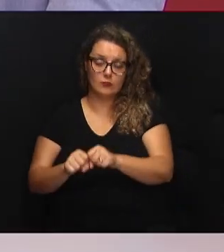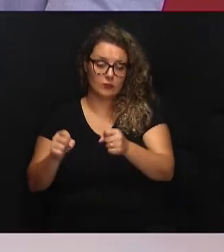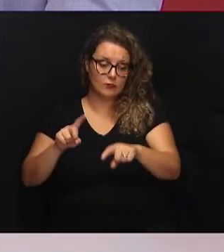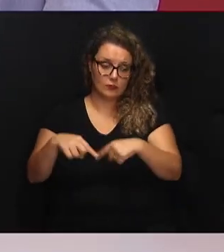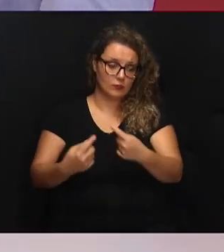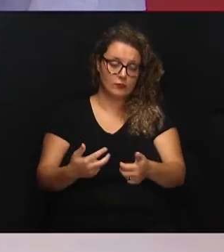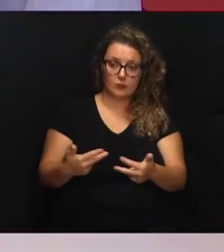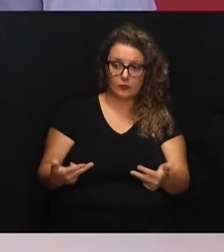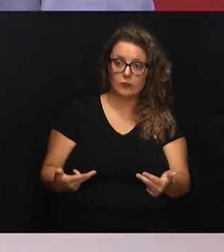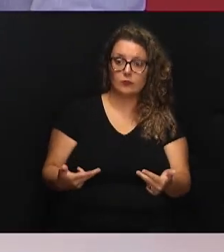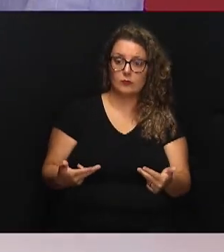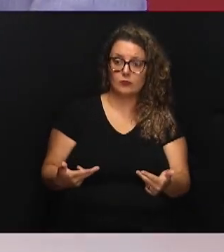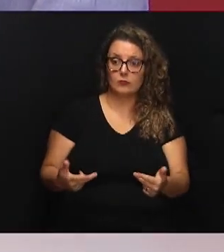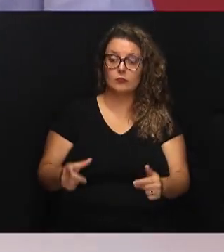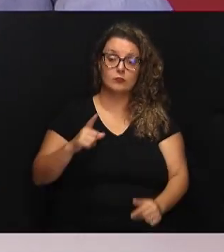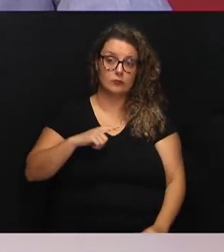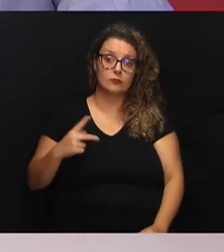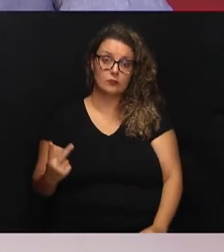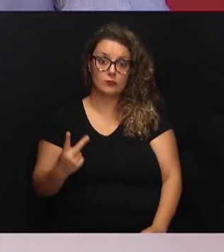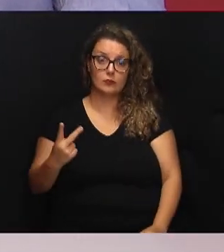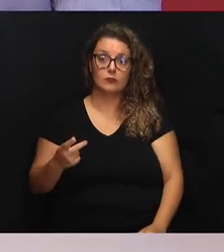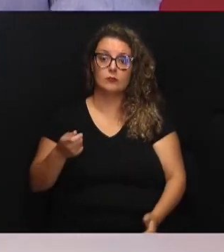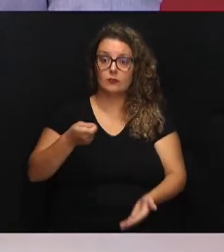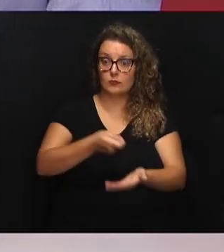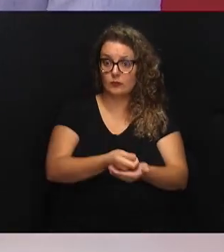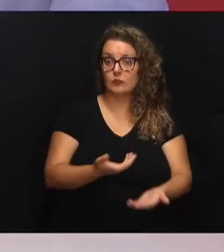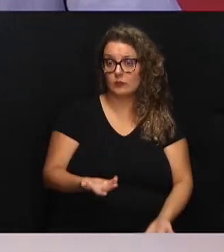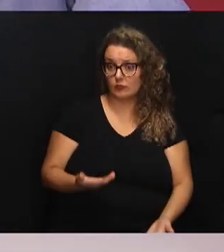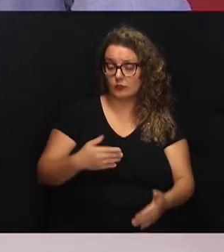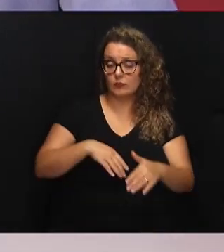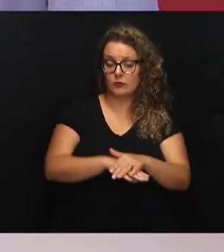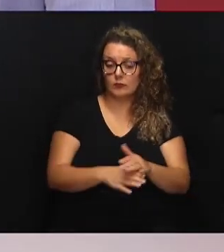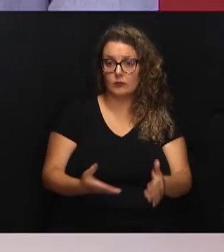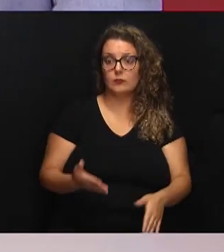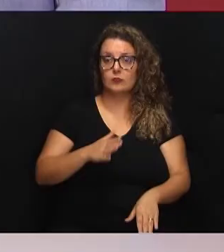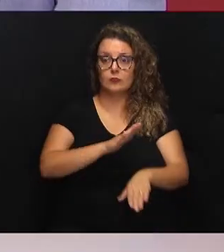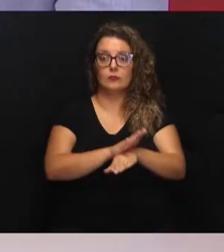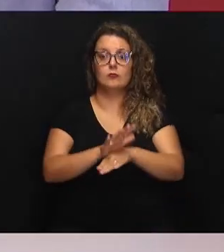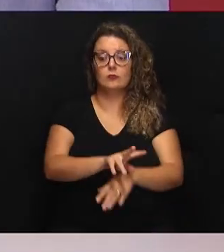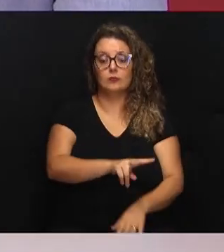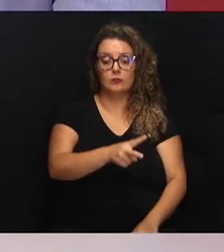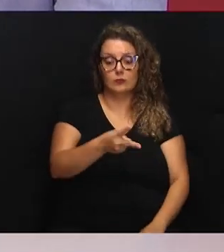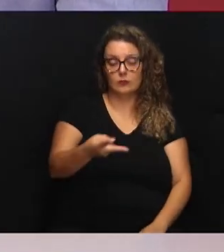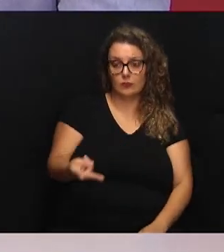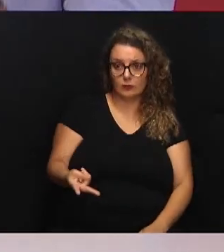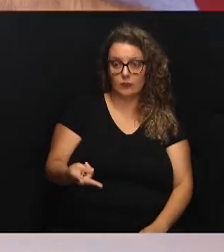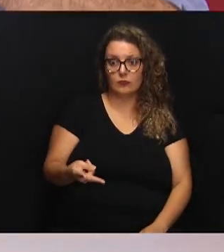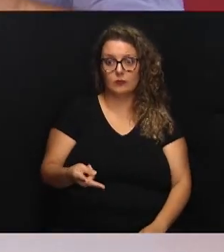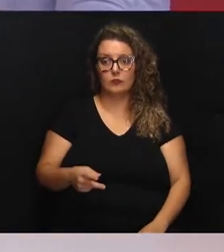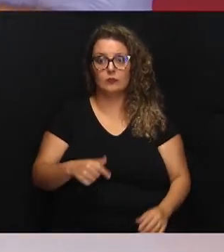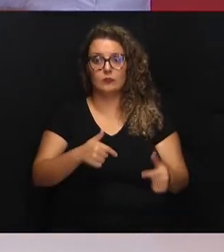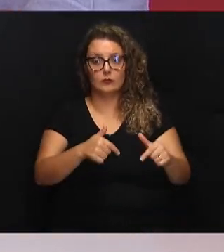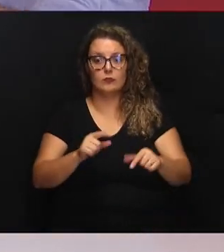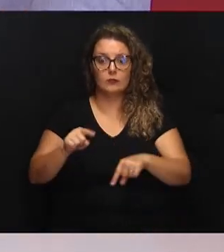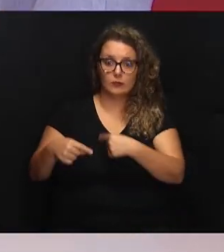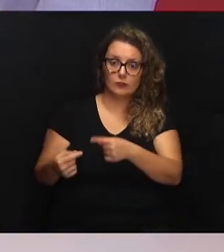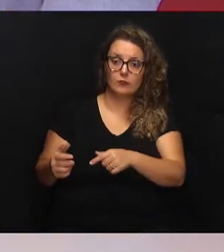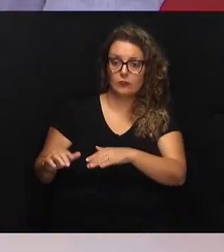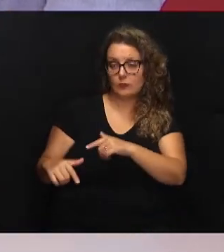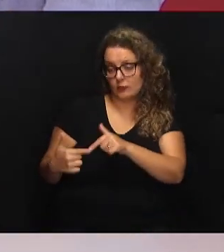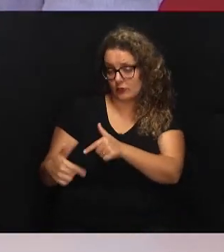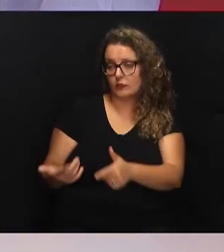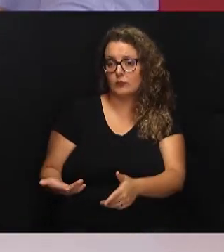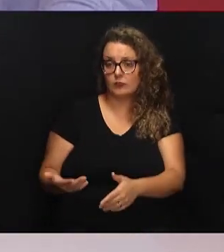coisa nesse sentido, você tem um valor que foi depositado e que te ajuda a transitar entre um emprego e outro. Isso dá uma estabilidade